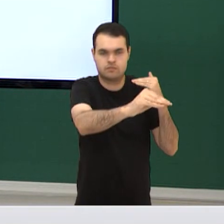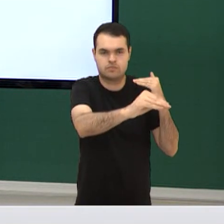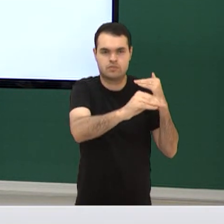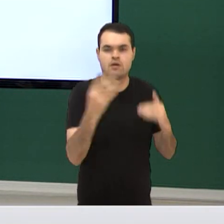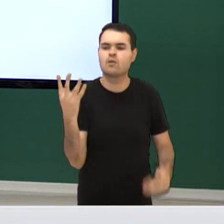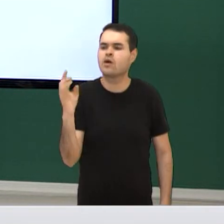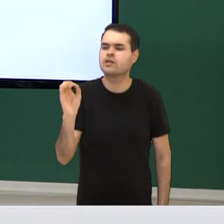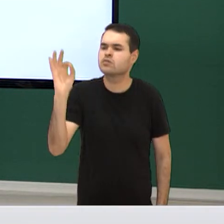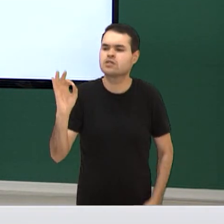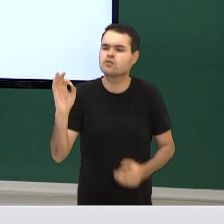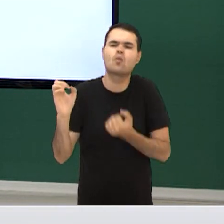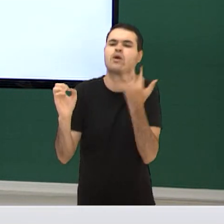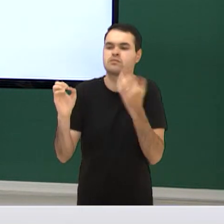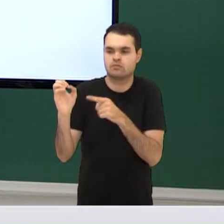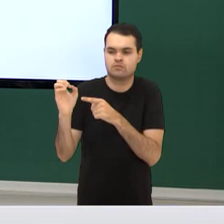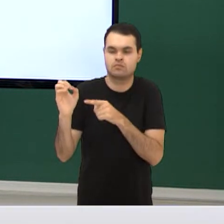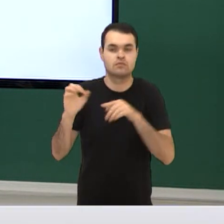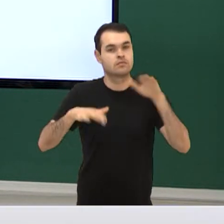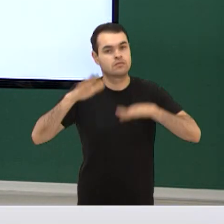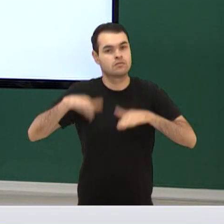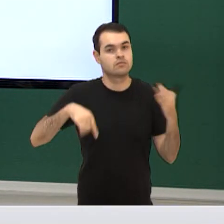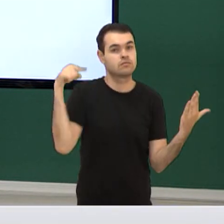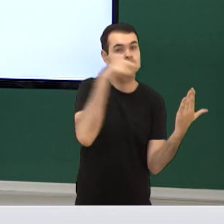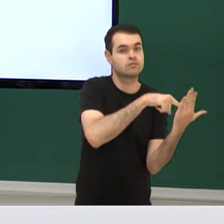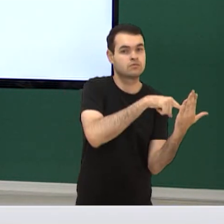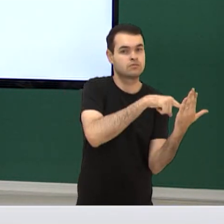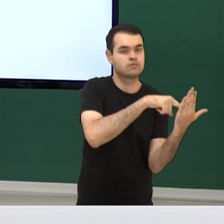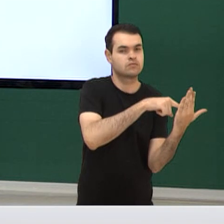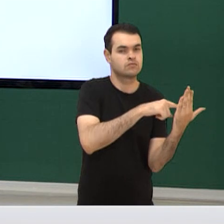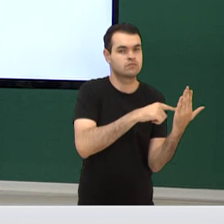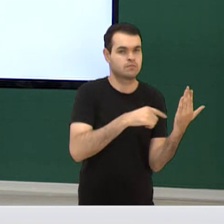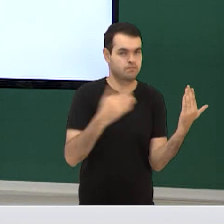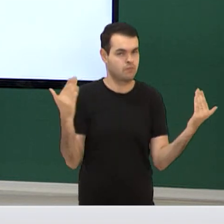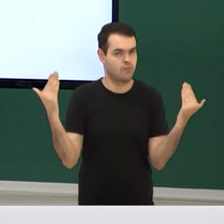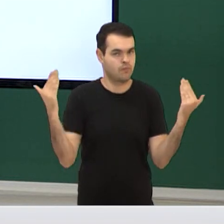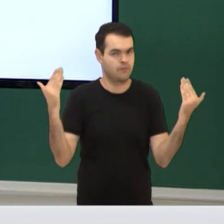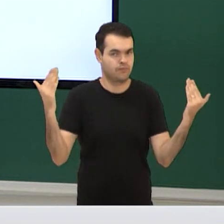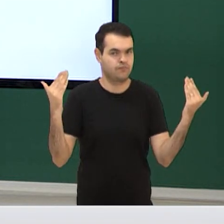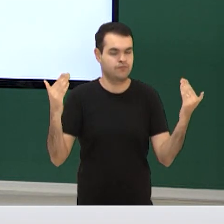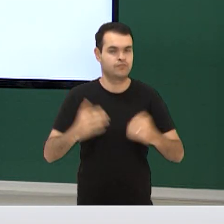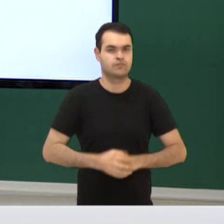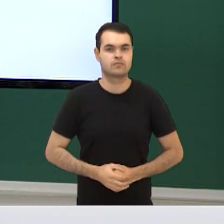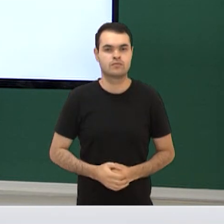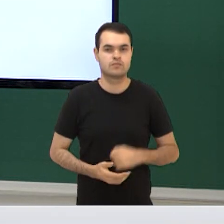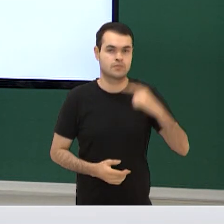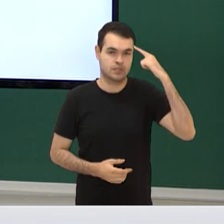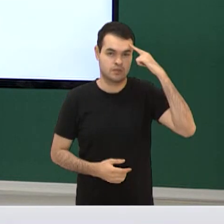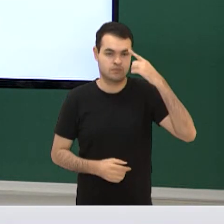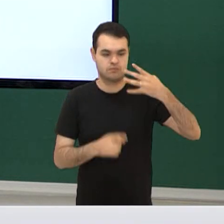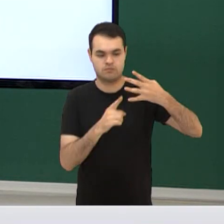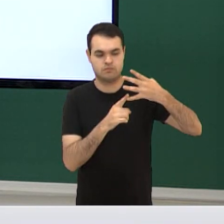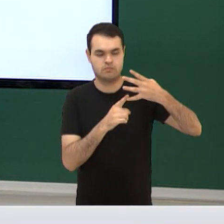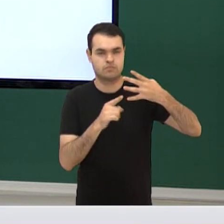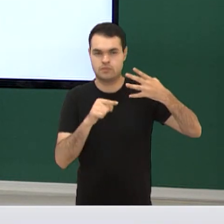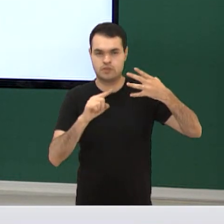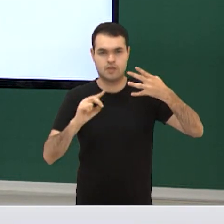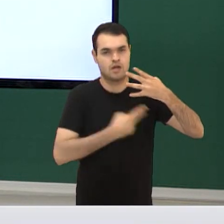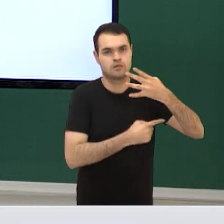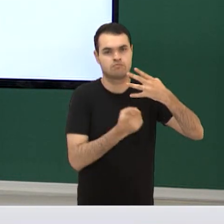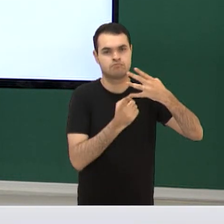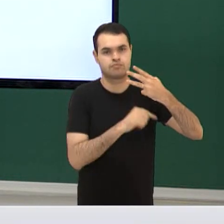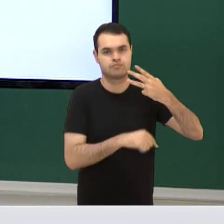aparecer na nossa vida. Então é melhor a gente entender de uma vez por todas o que ela significa para não cair em armadilhas